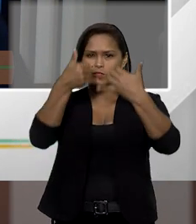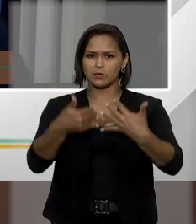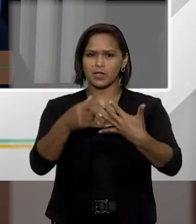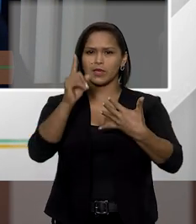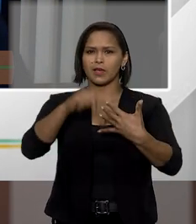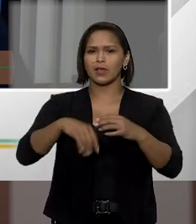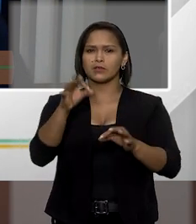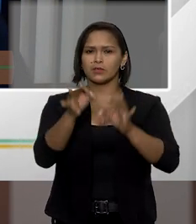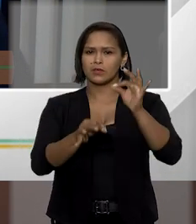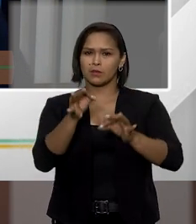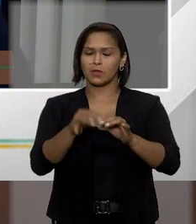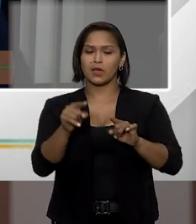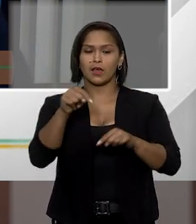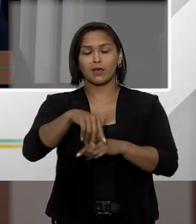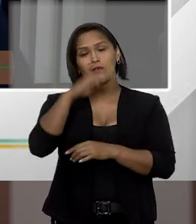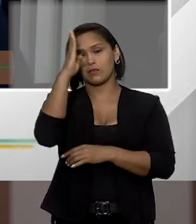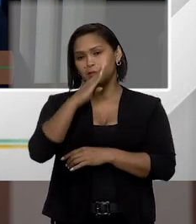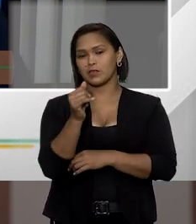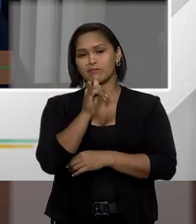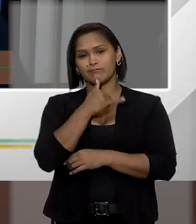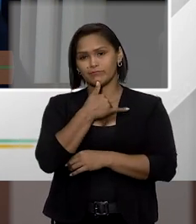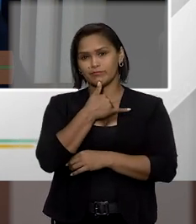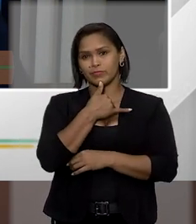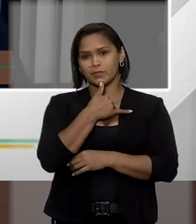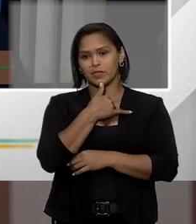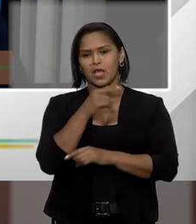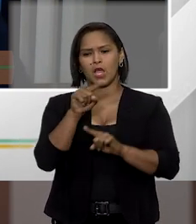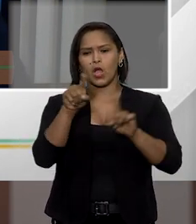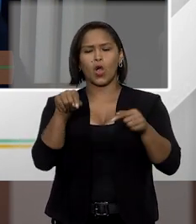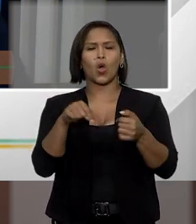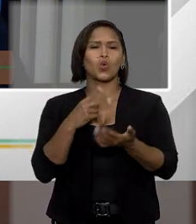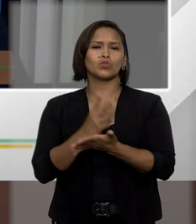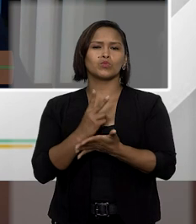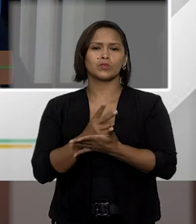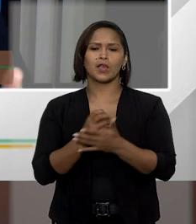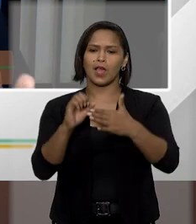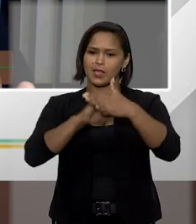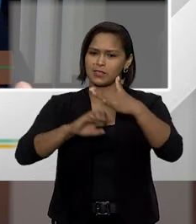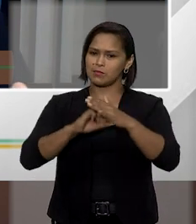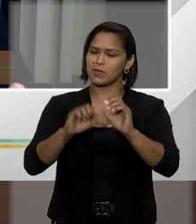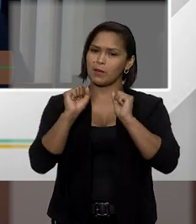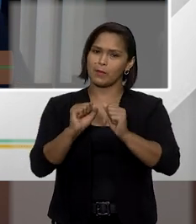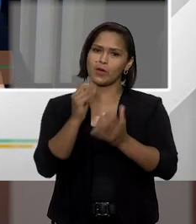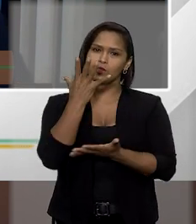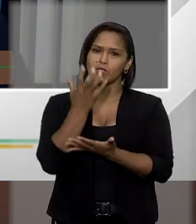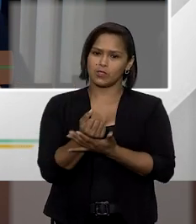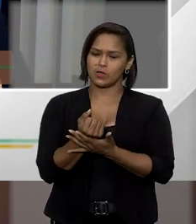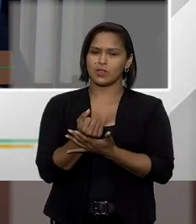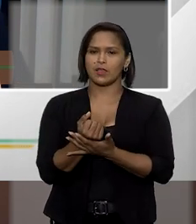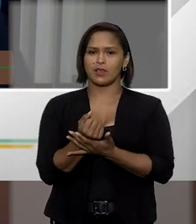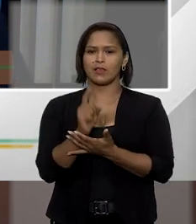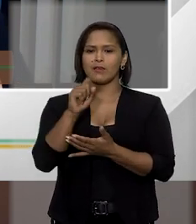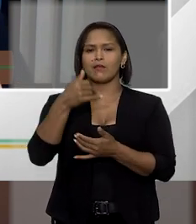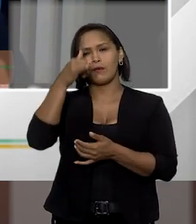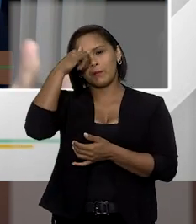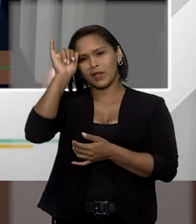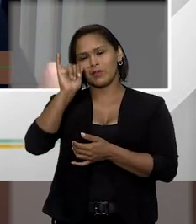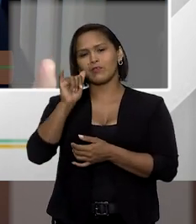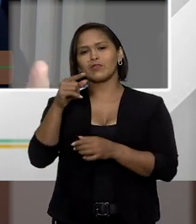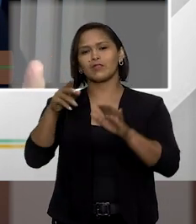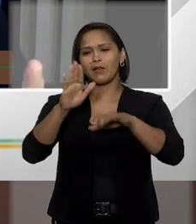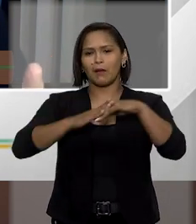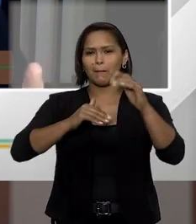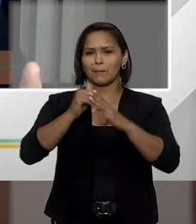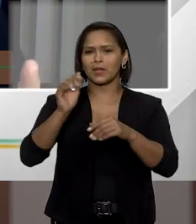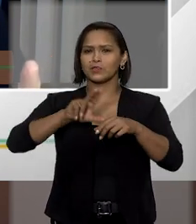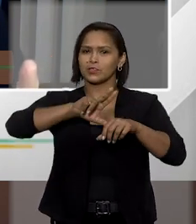no ordenamento jurídico. No Brasil, infelizmente, nós estamos em que quadra? As empresas devem adotar programa de compliance para eventualmente evitar